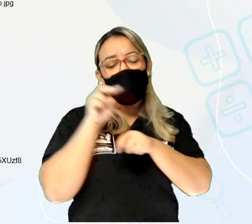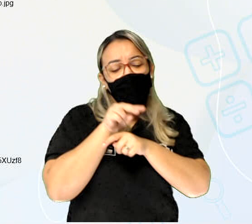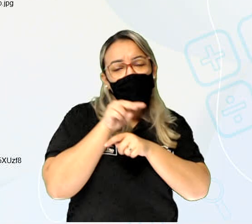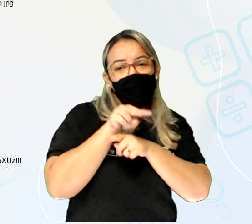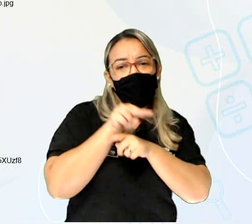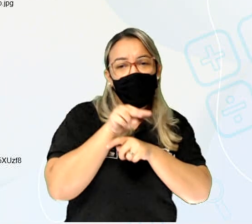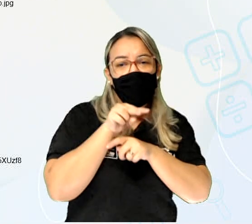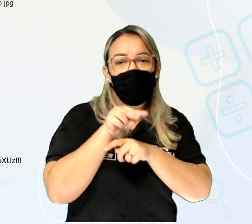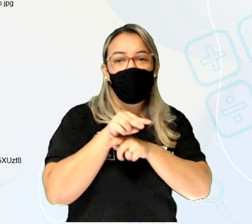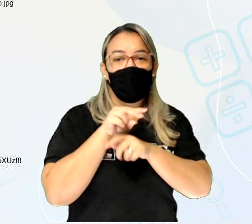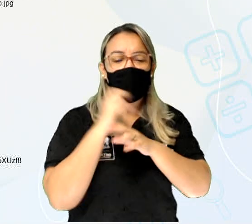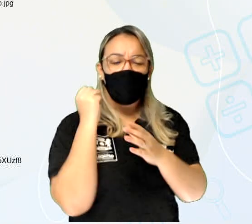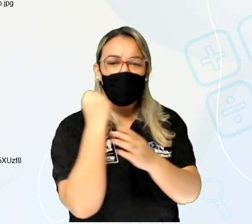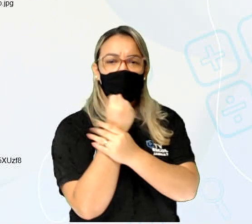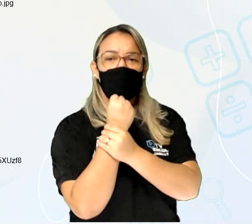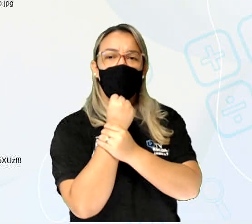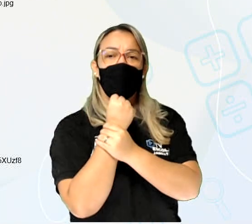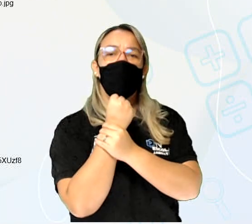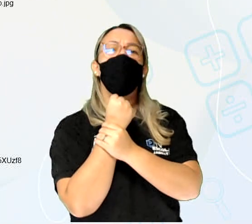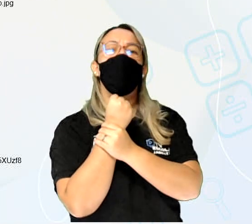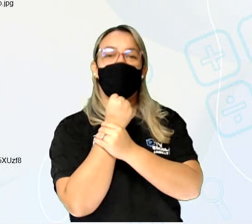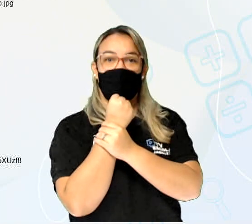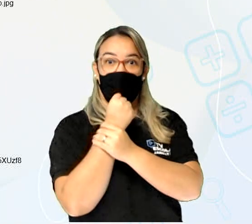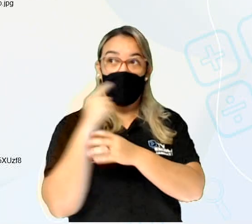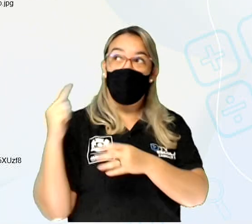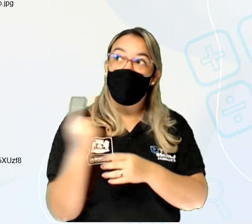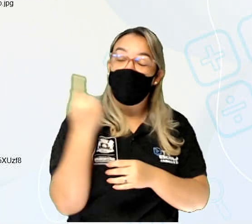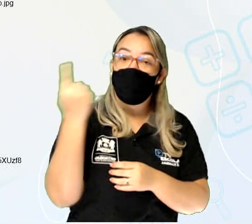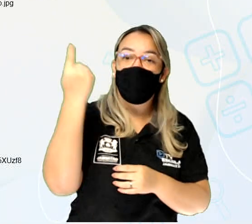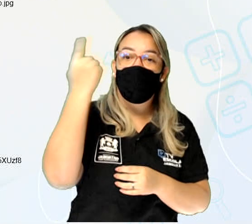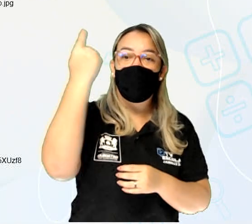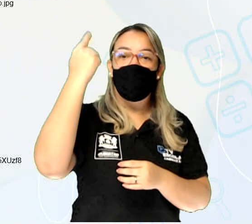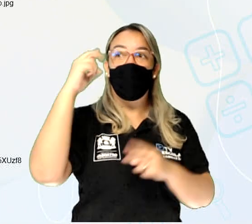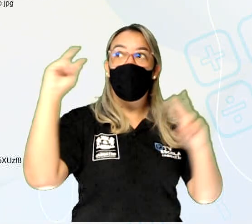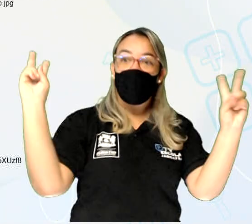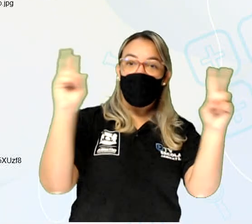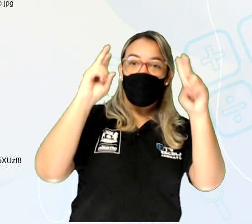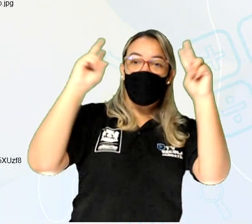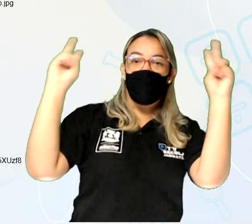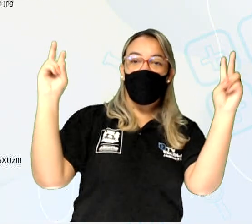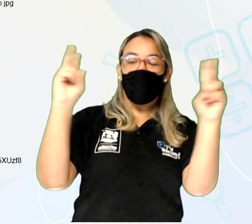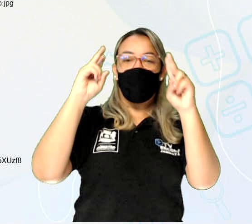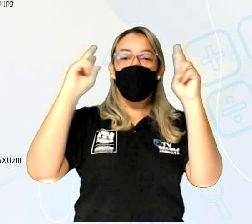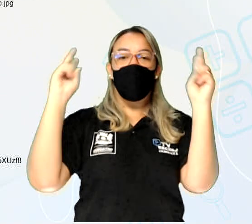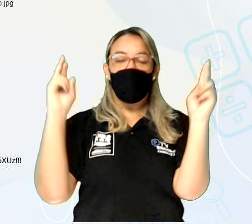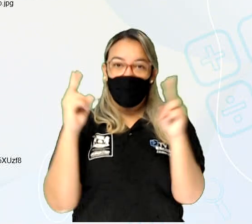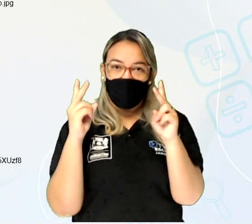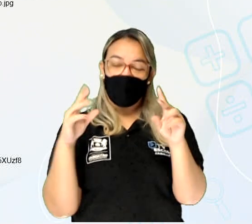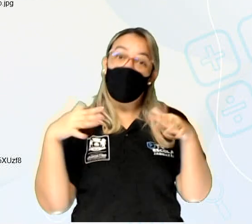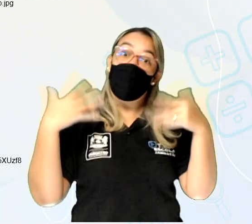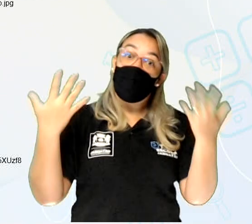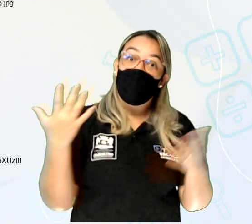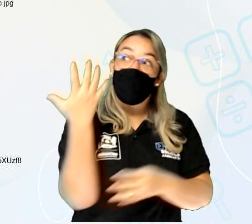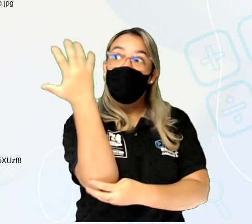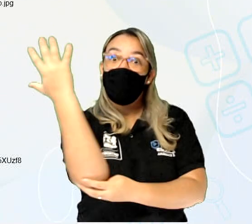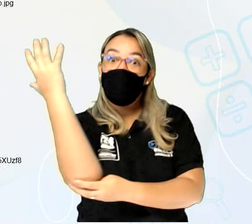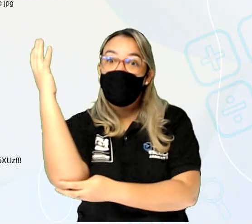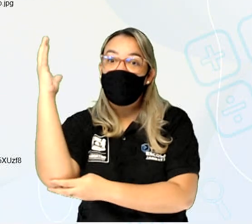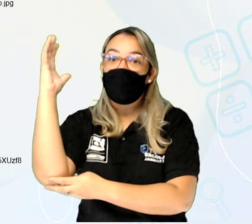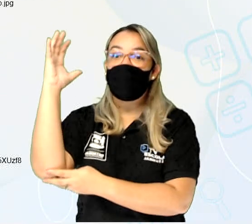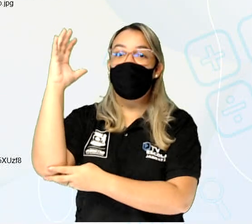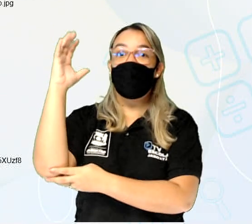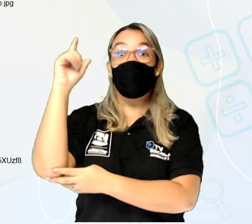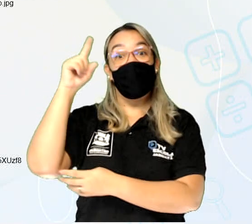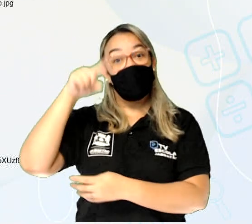que eles consideram seguros, num lugar alto, num lugar ventilado. Então, a árvore, ela fornece